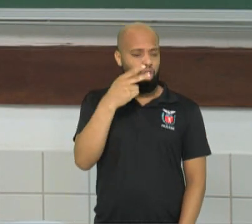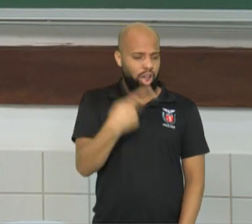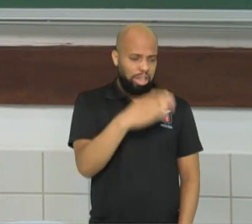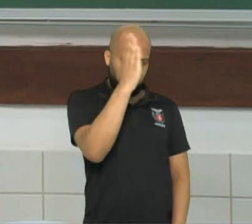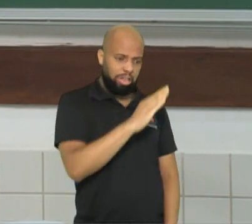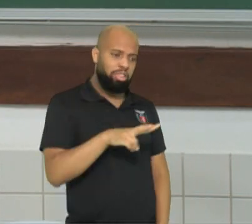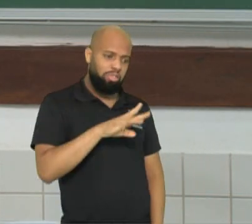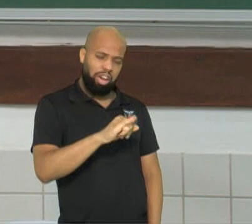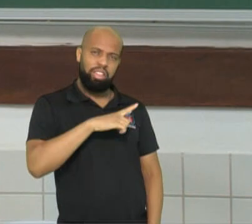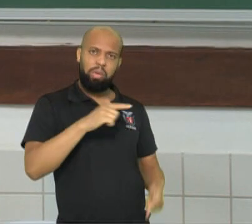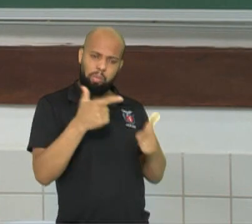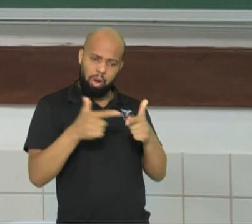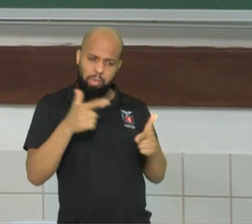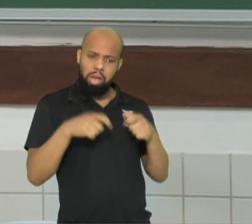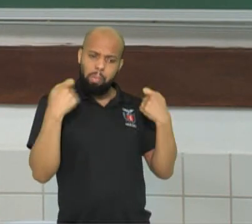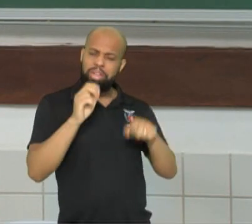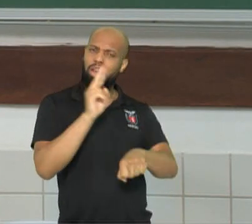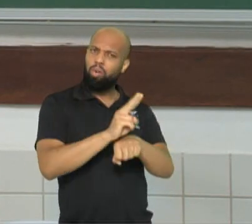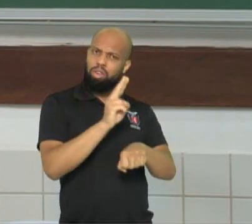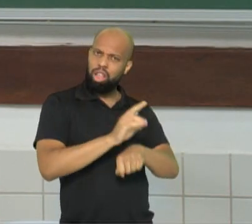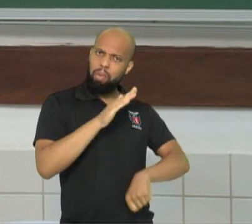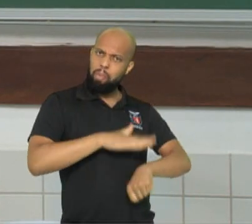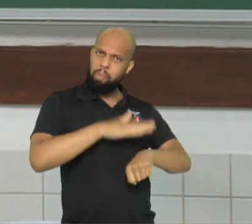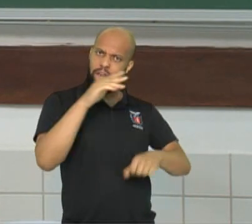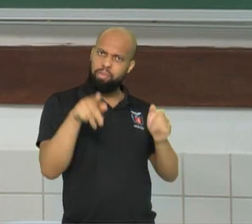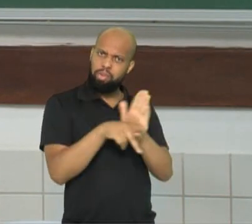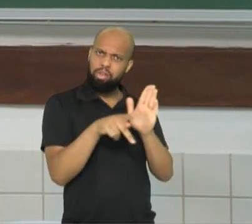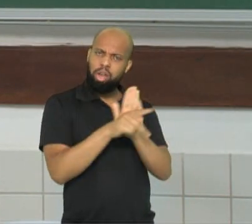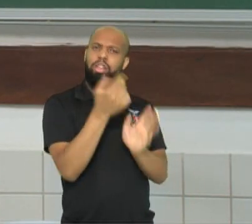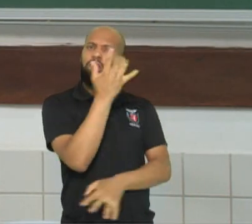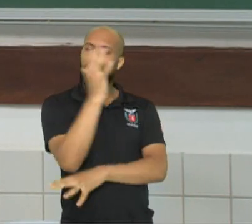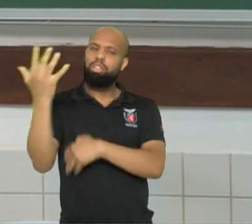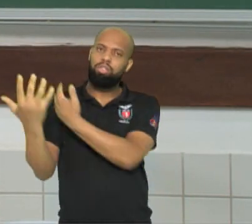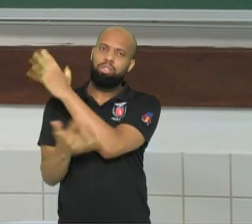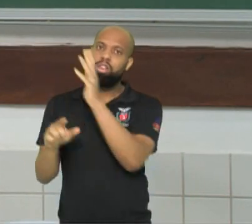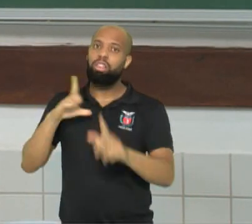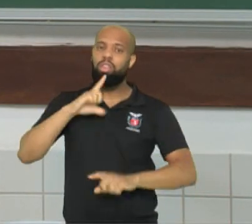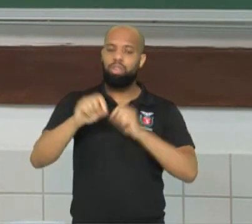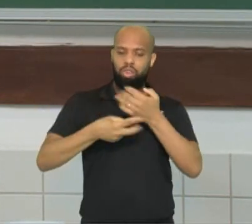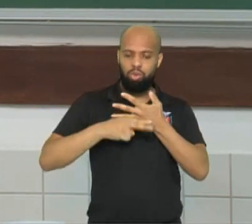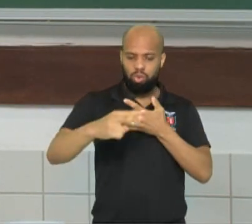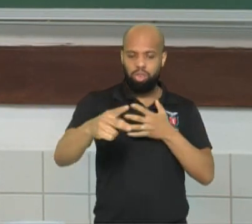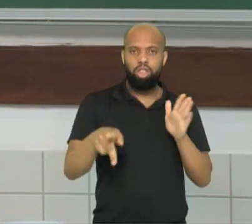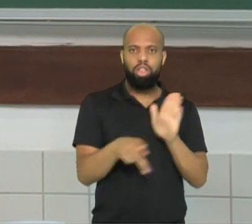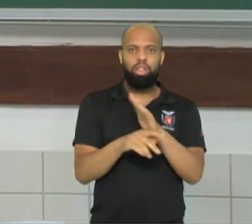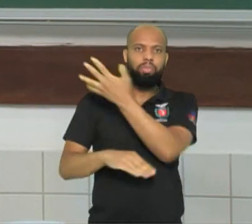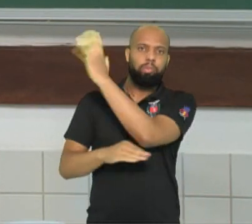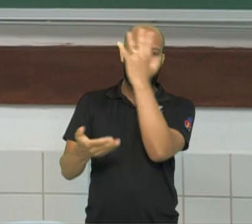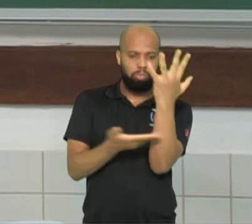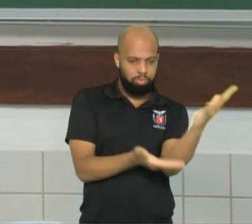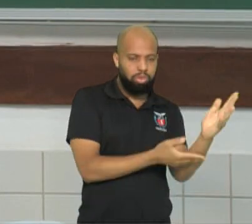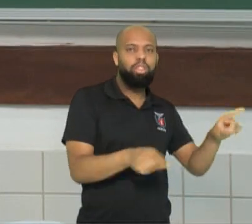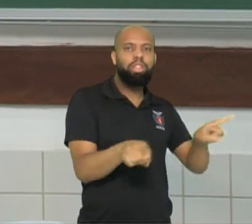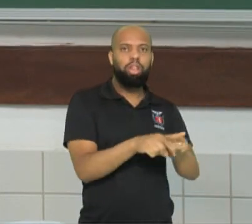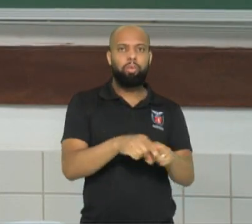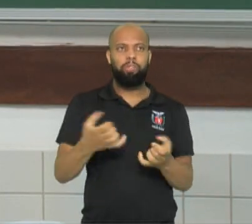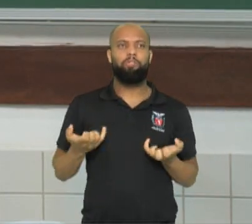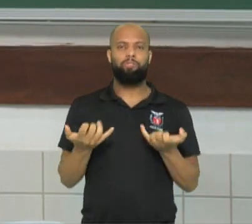não pensar mais em preservação. Então tudo isso está atrelado aqui como consequência de desmatamento e de